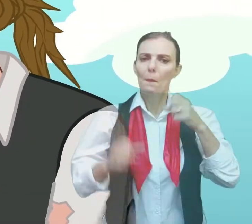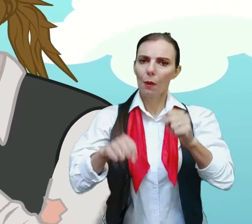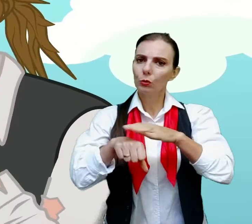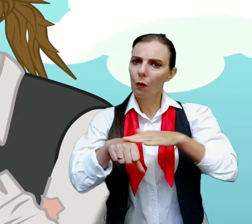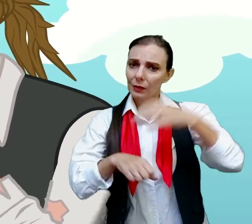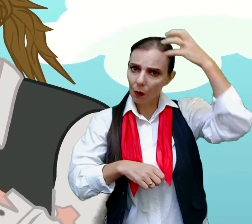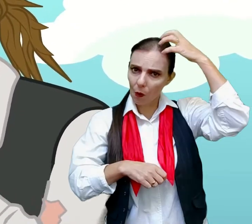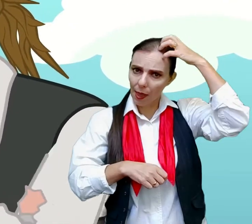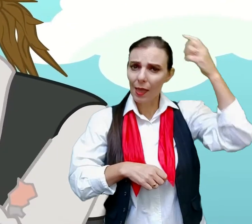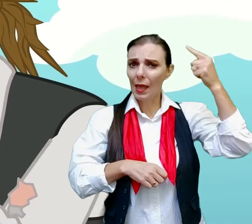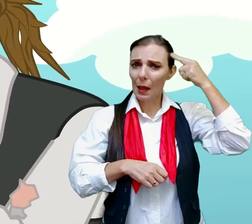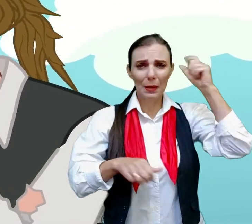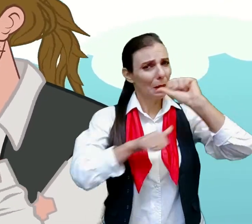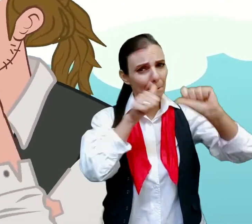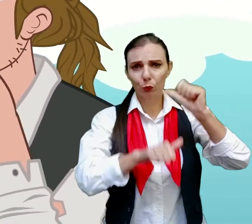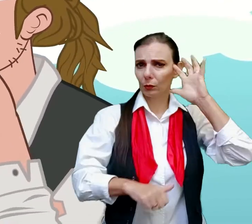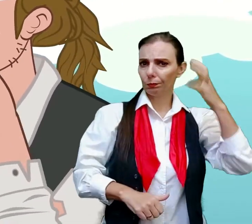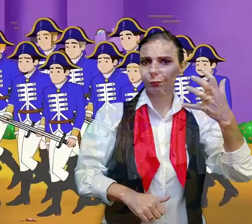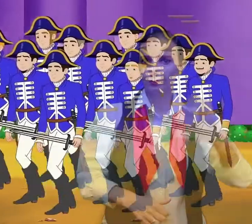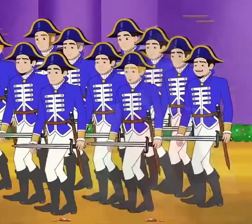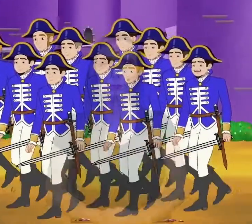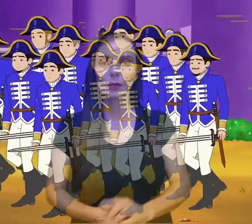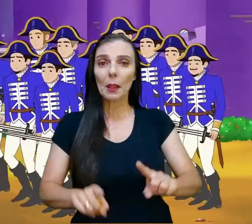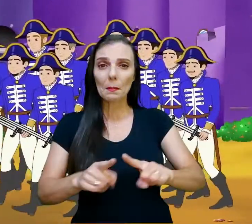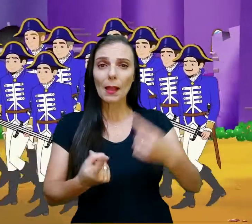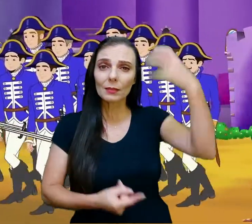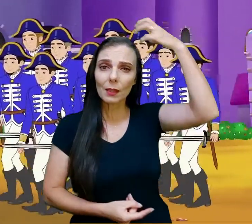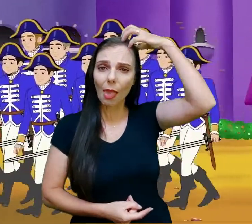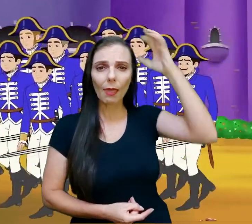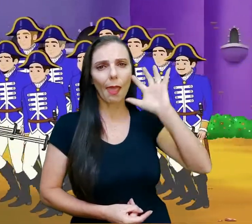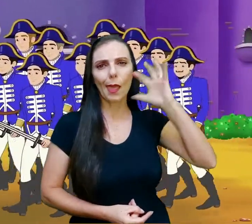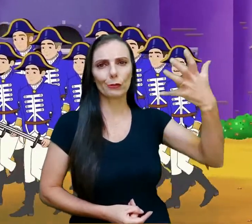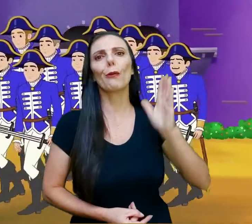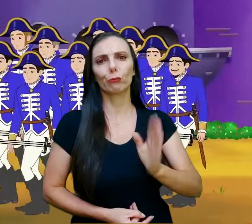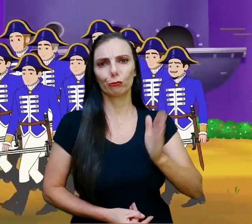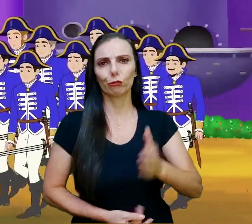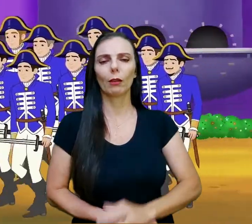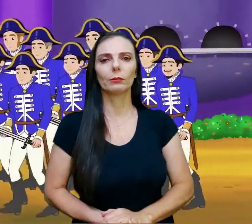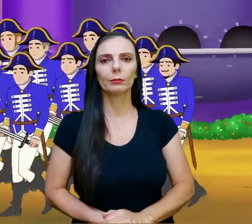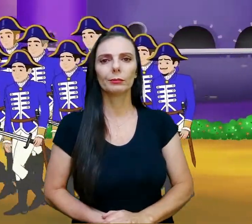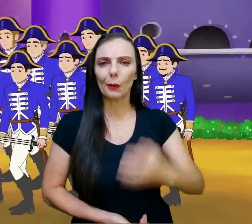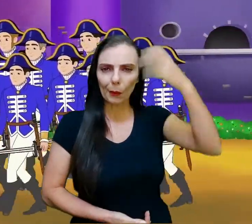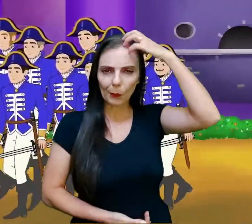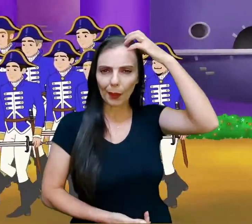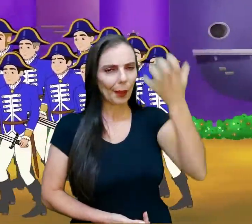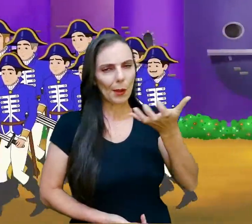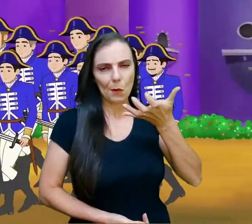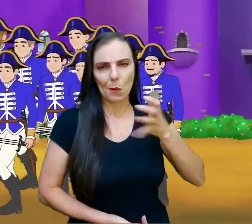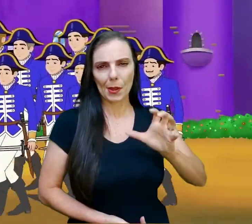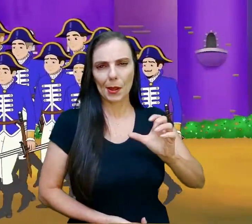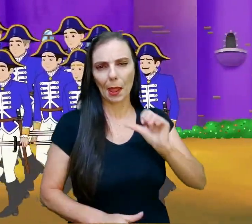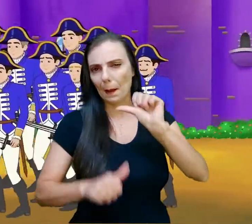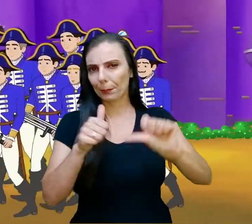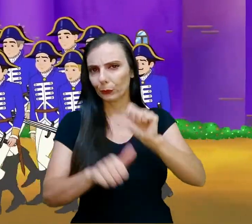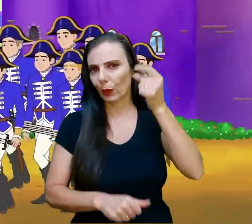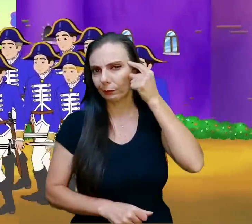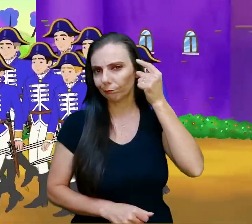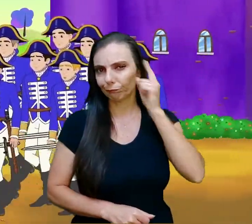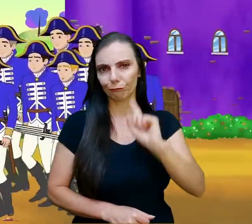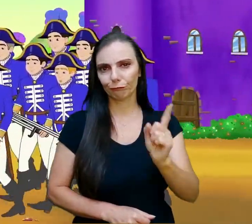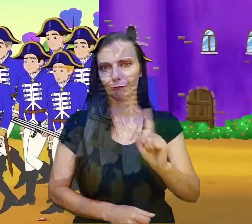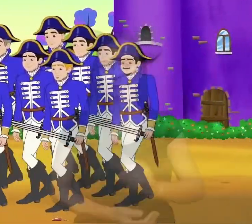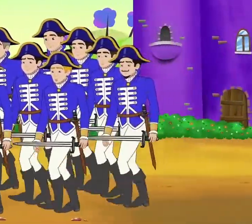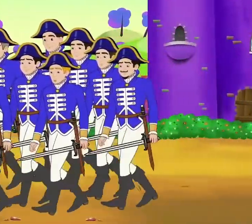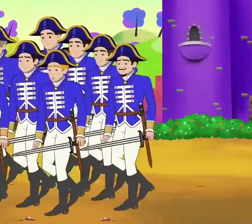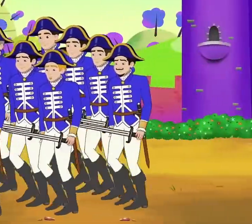Eu posso falar com o rei e mudar sua decisão. Mas a decisão já tinha sido tomada, e o rei não tinha intenção de mudar